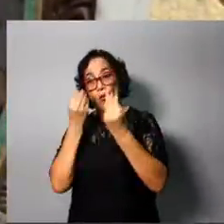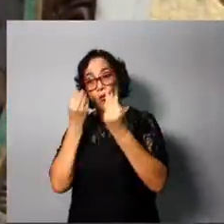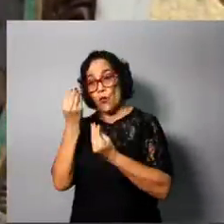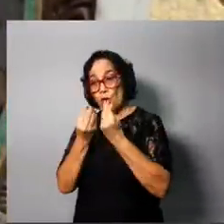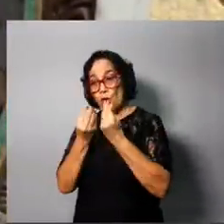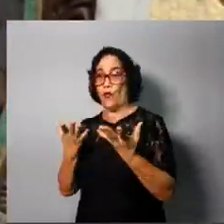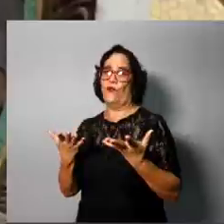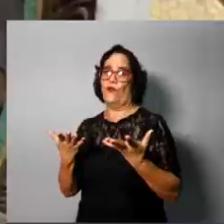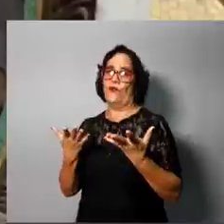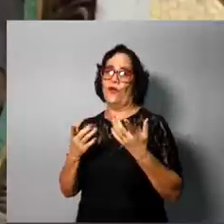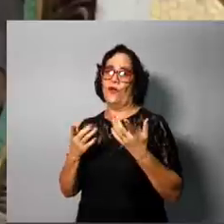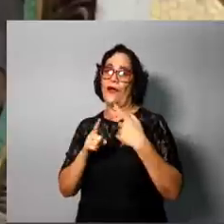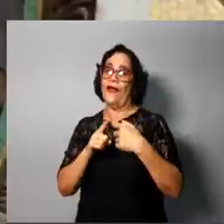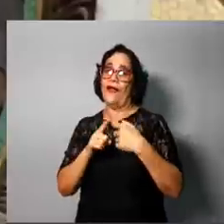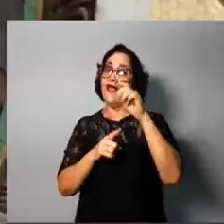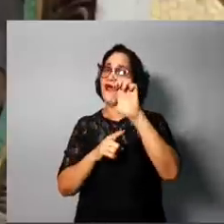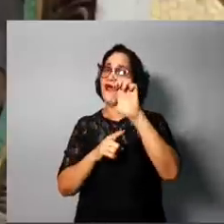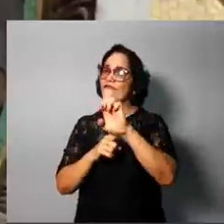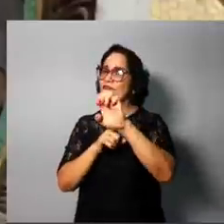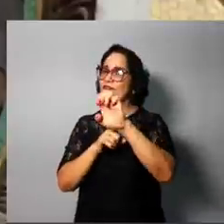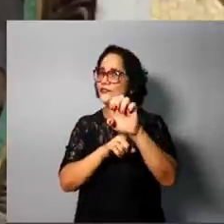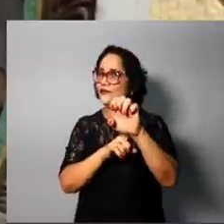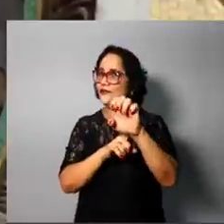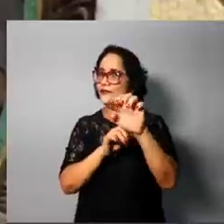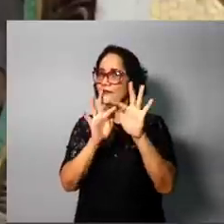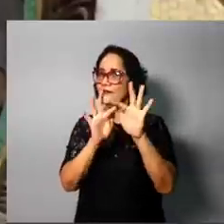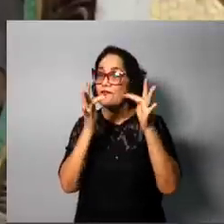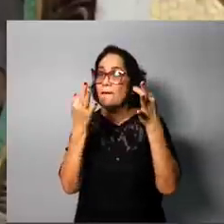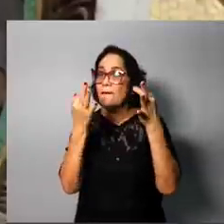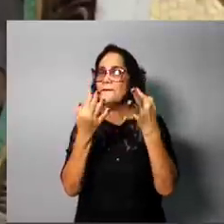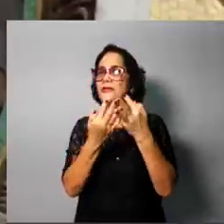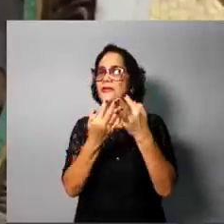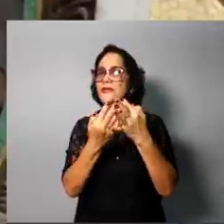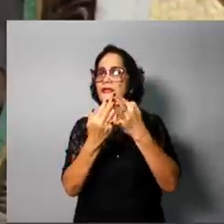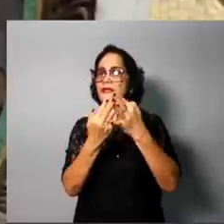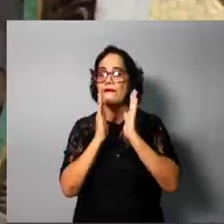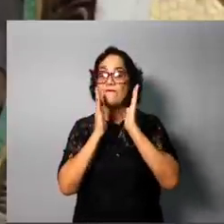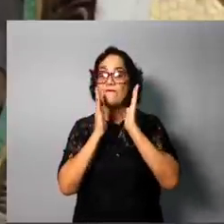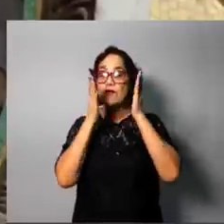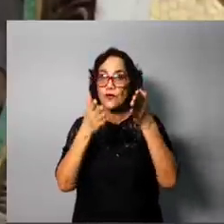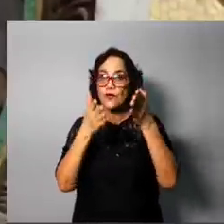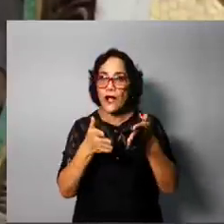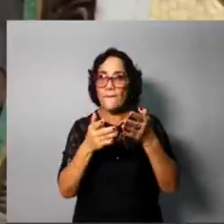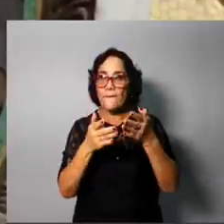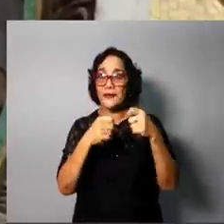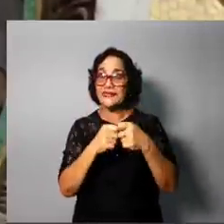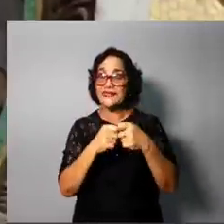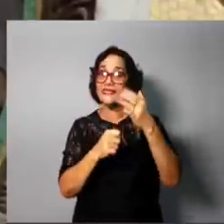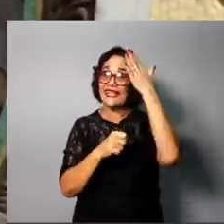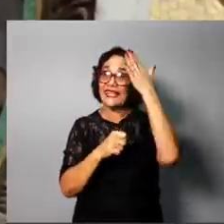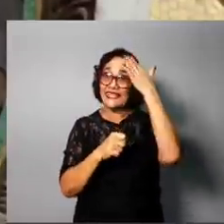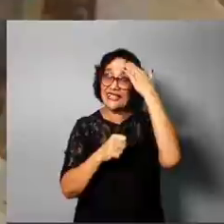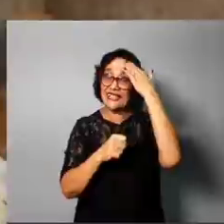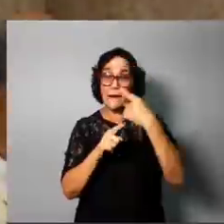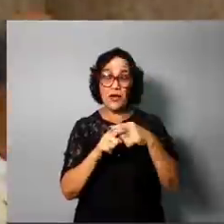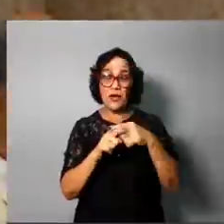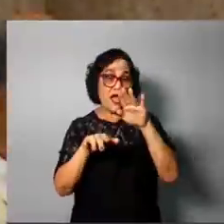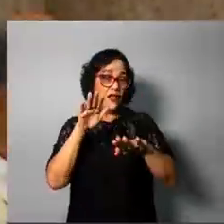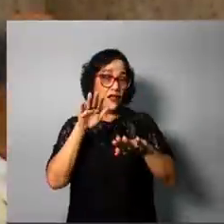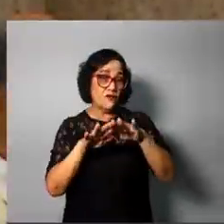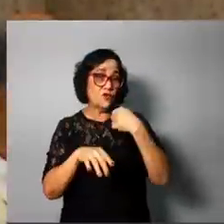O Evangelho da família, que parece ainda tão